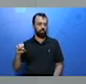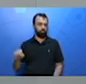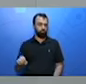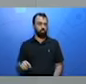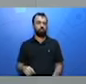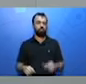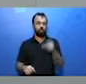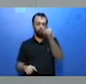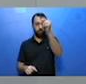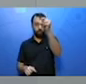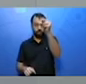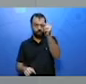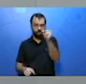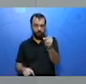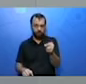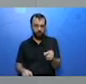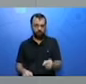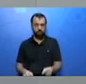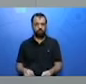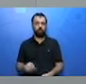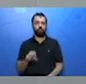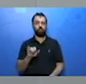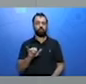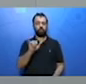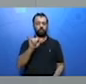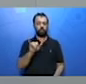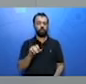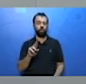Y, o eixo das ordenadas.